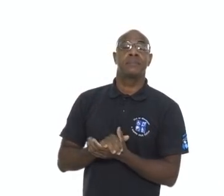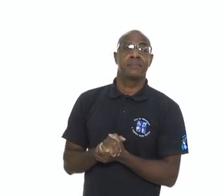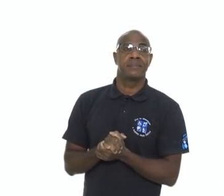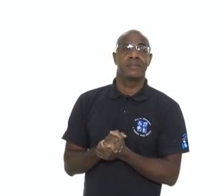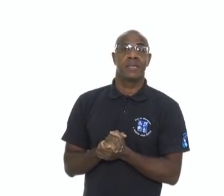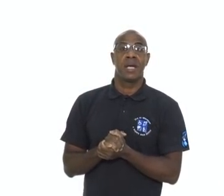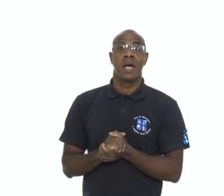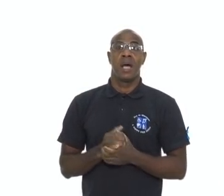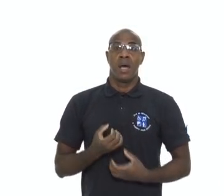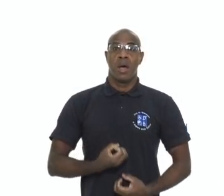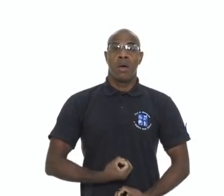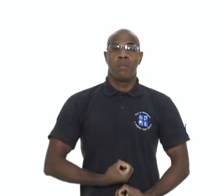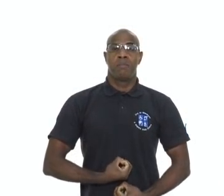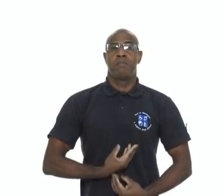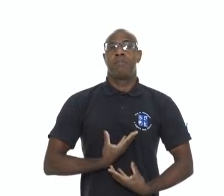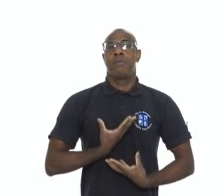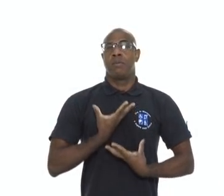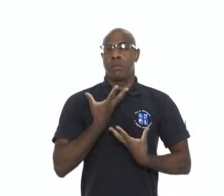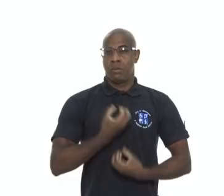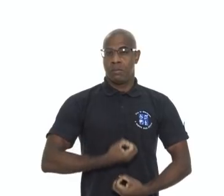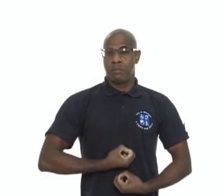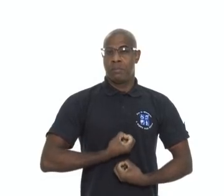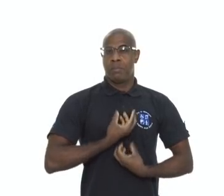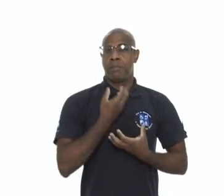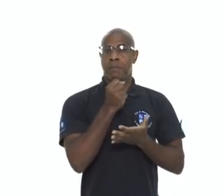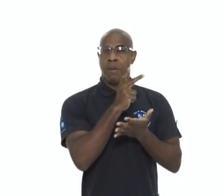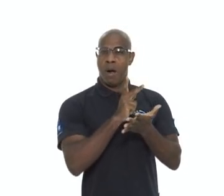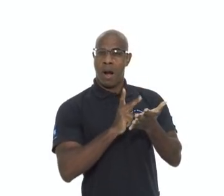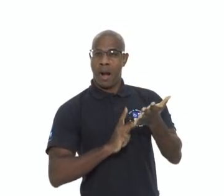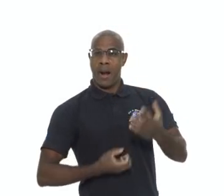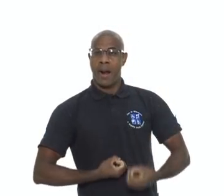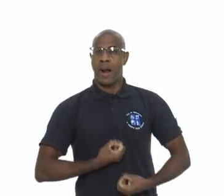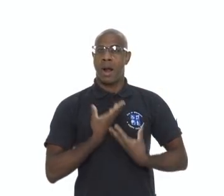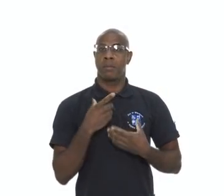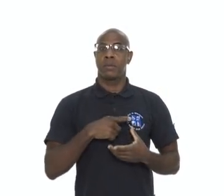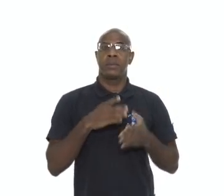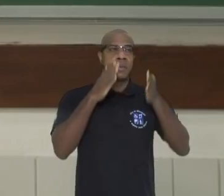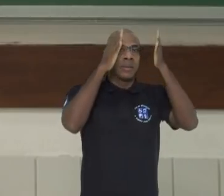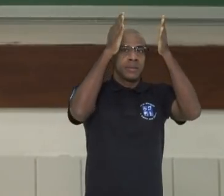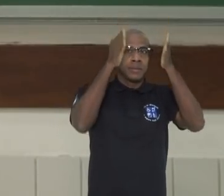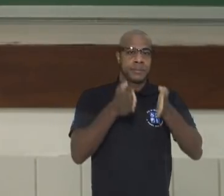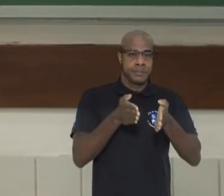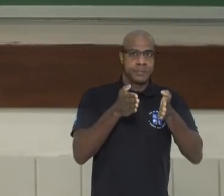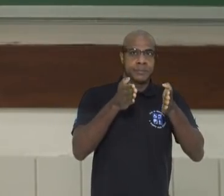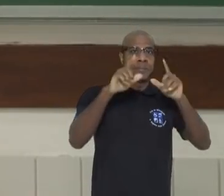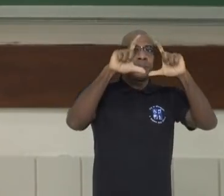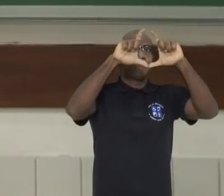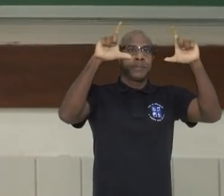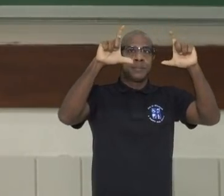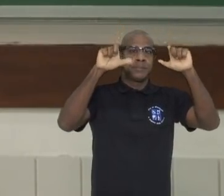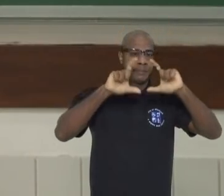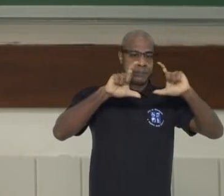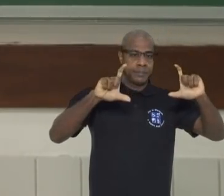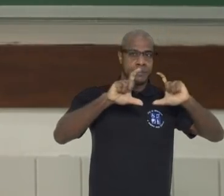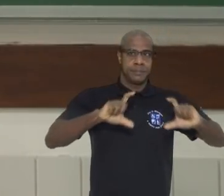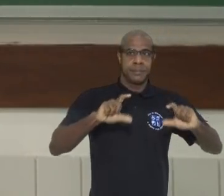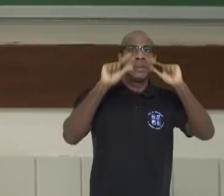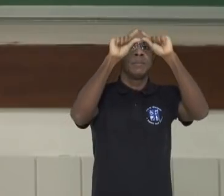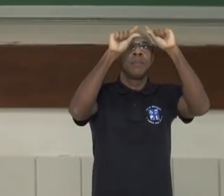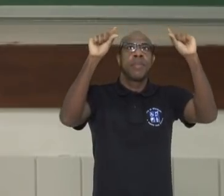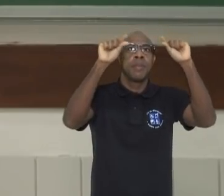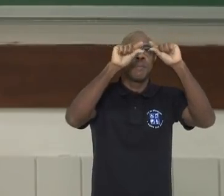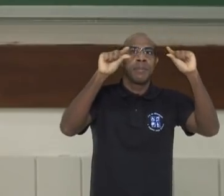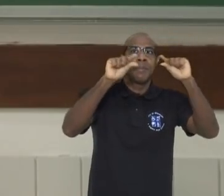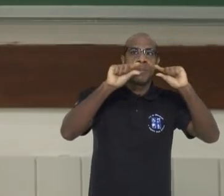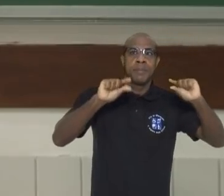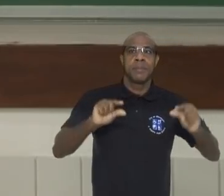O poema, vocês se recordam que ele está dividido em versos e estrofes. E o texto em